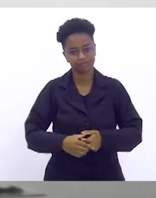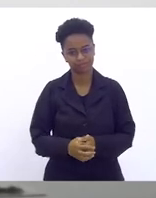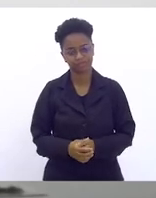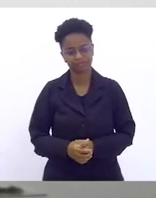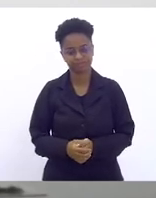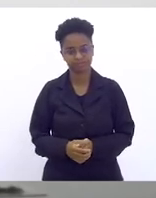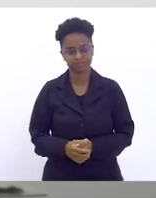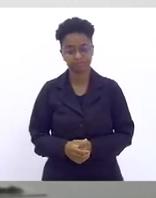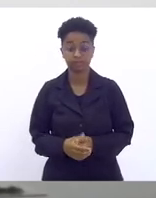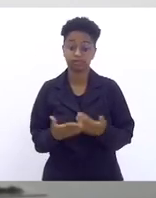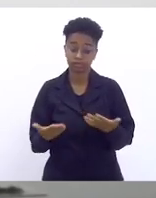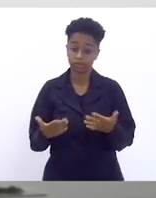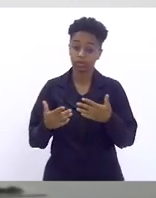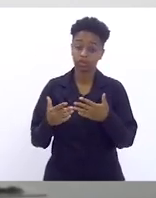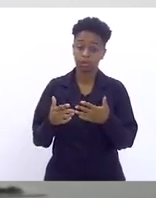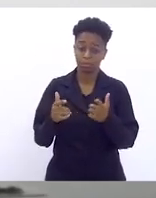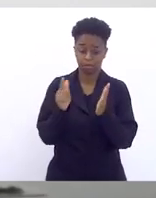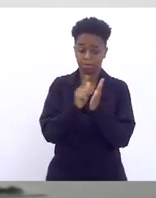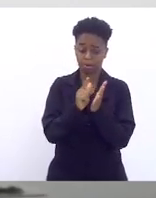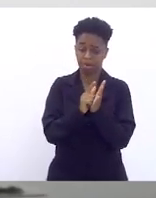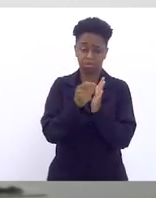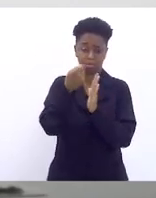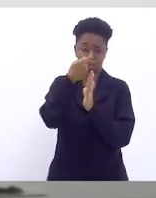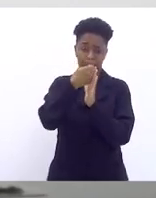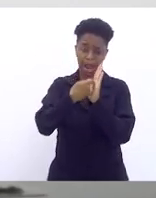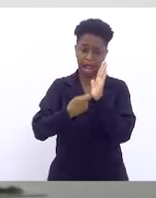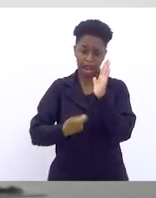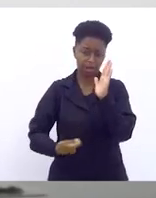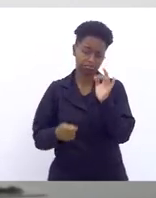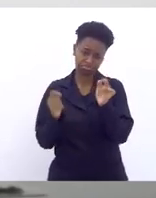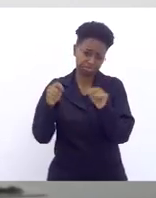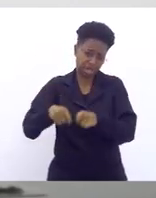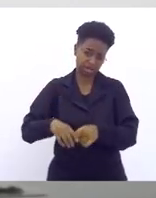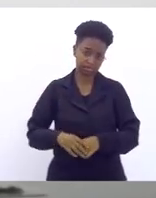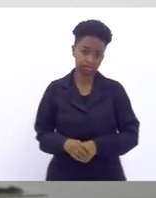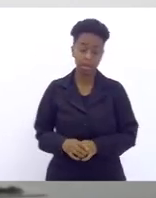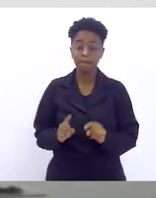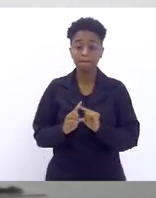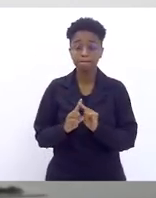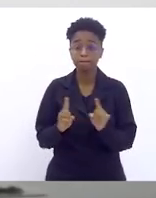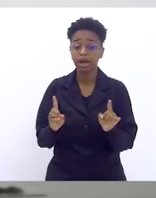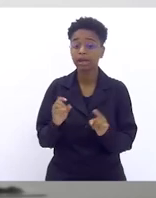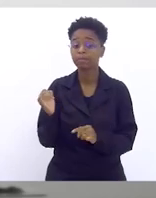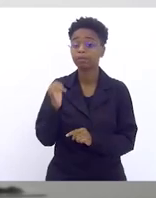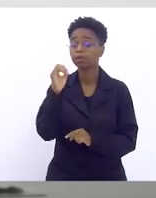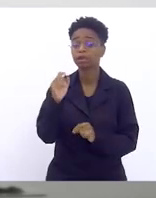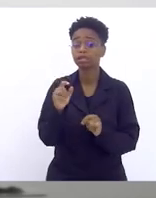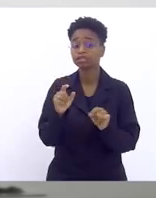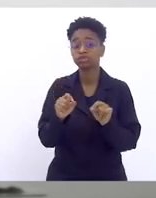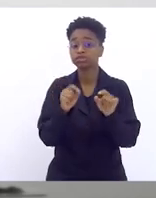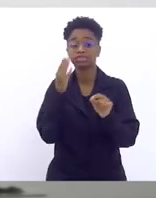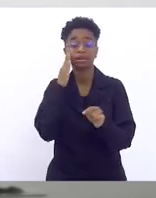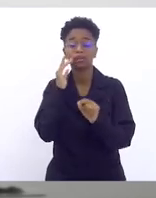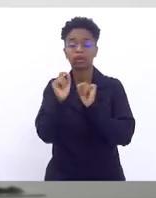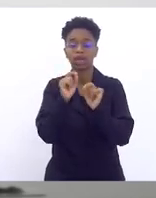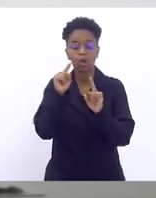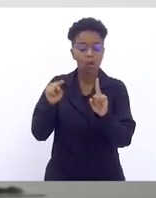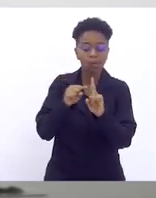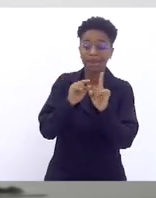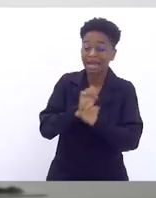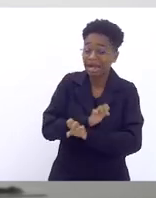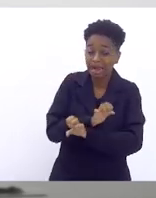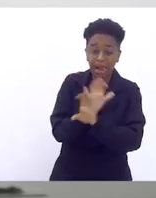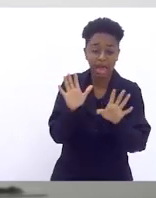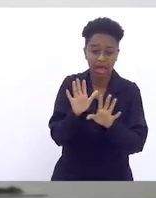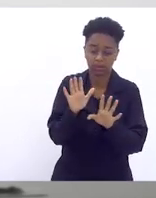e o papel aceita tudo e a gente sabe disso Isso é muito importante agora é importante também se definir metas Claras objetivas